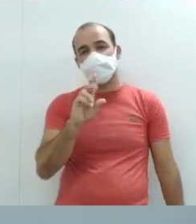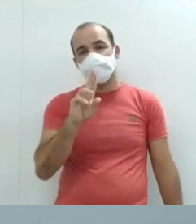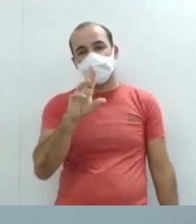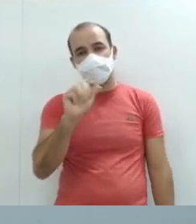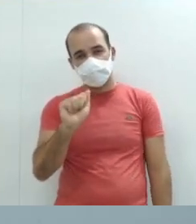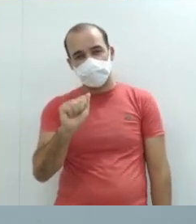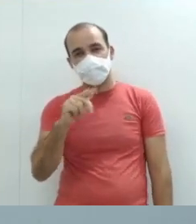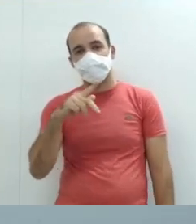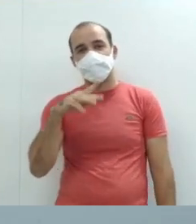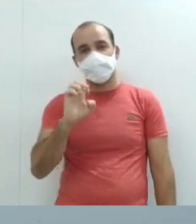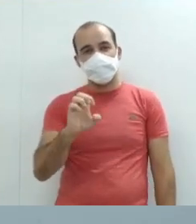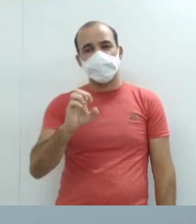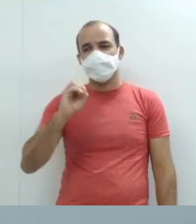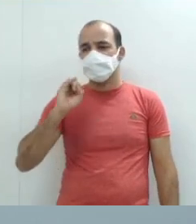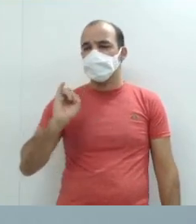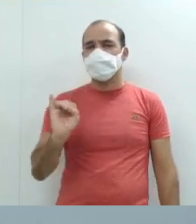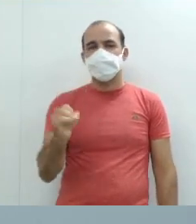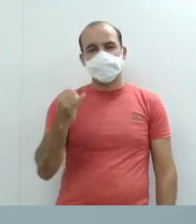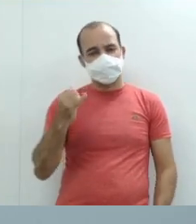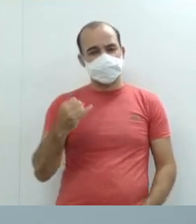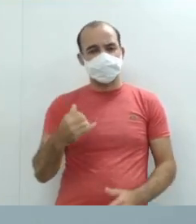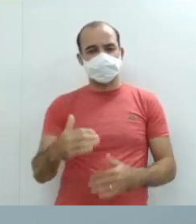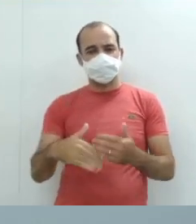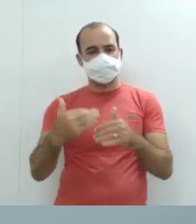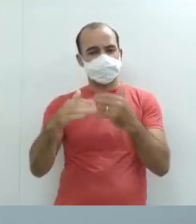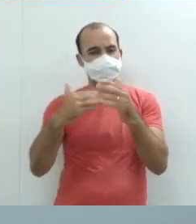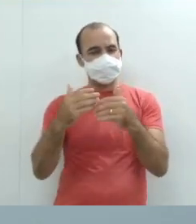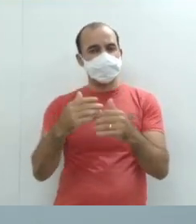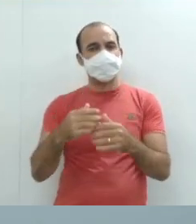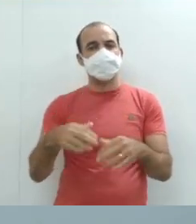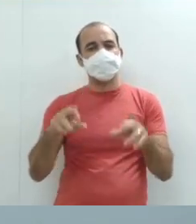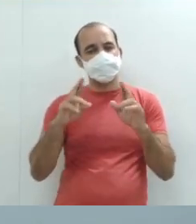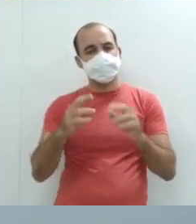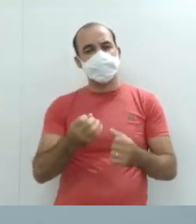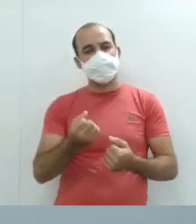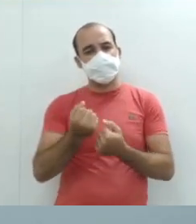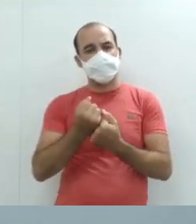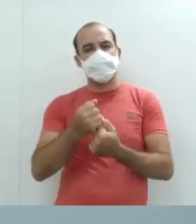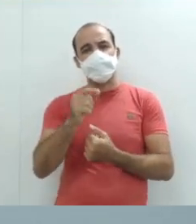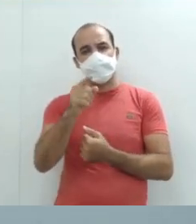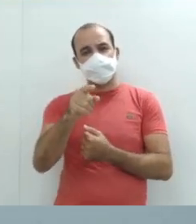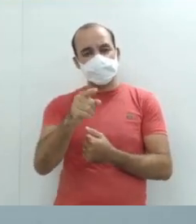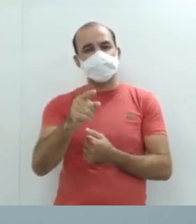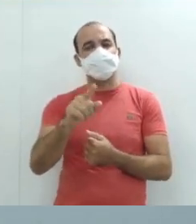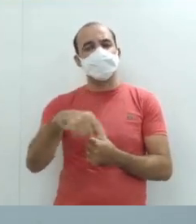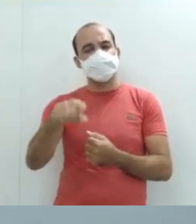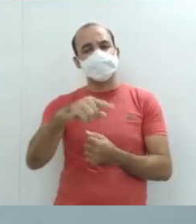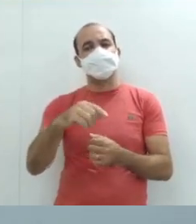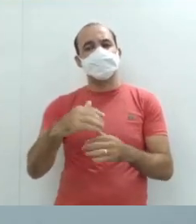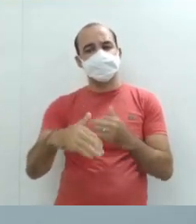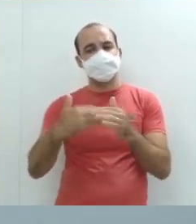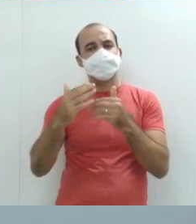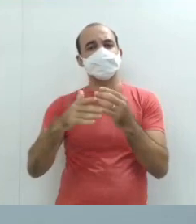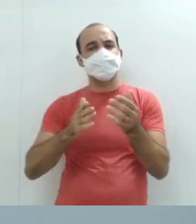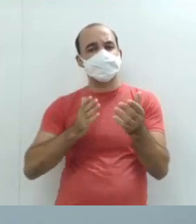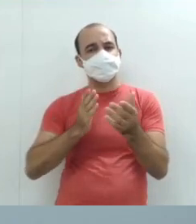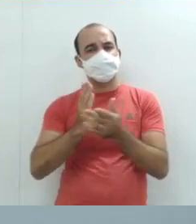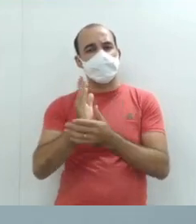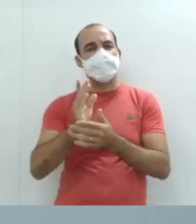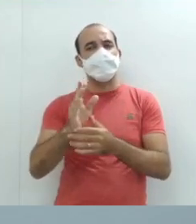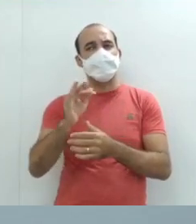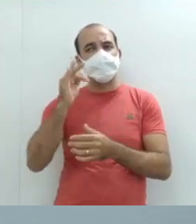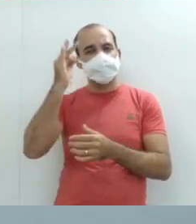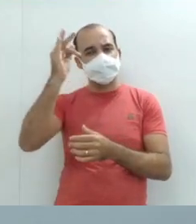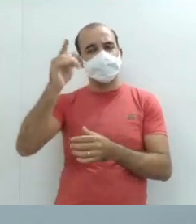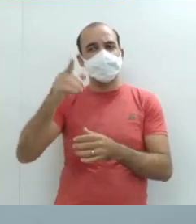oportunidade de fazer uma grande prova. E eu conto com vocês nesse momento, para que você possa aí, ó, possamos nos encontrar e você